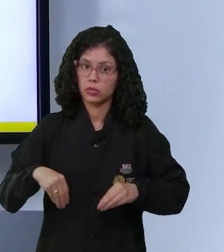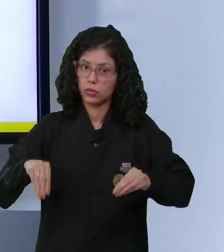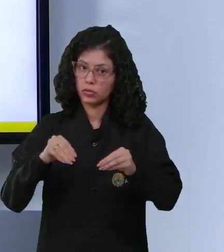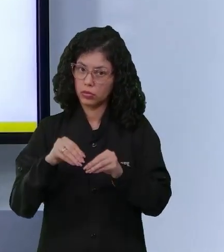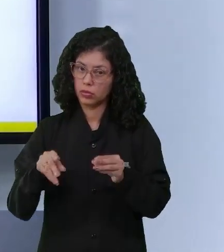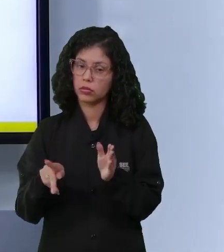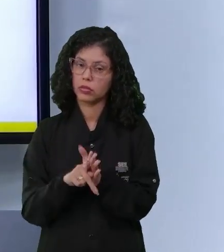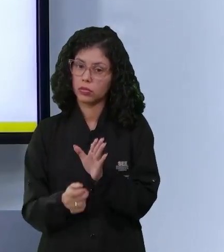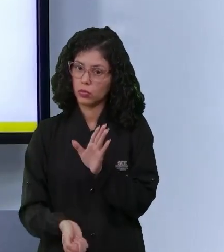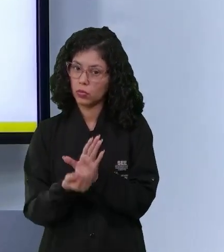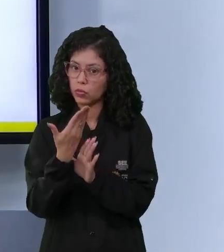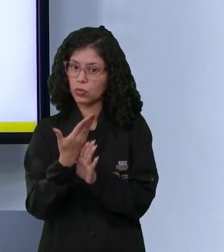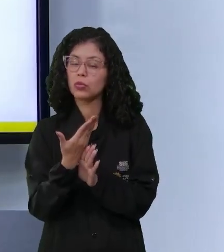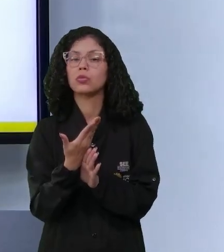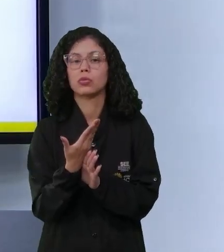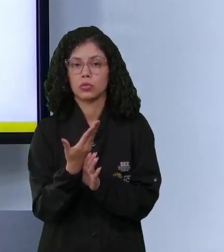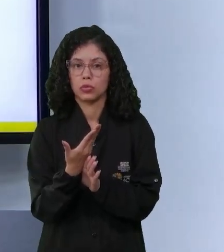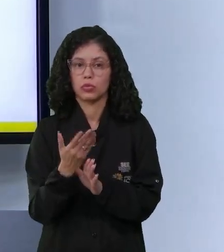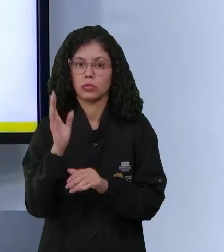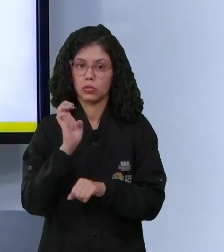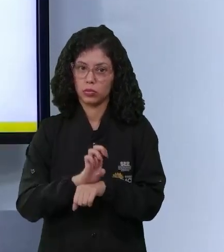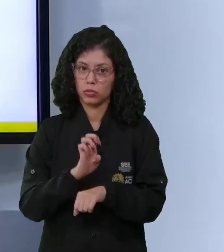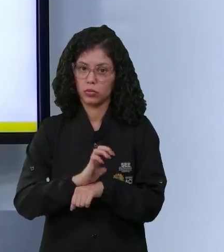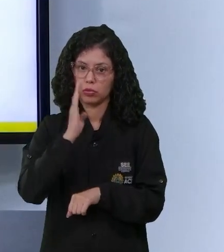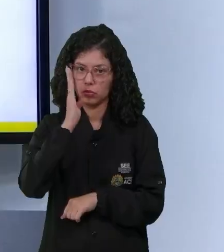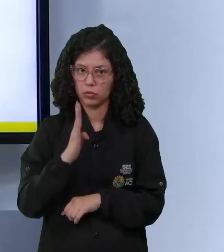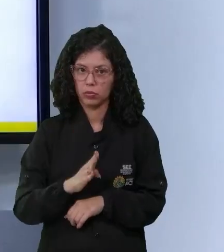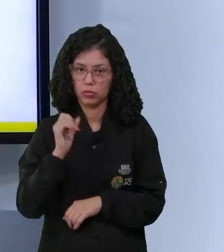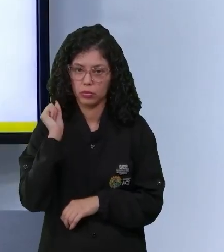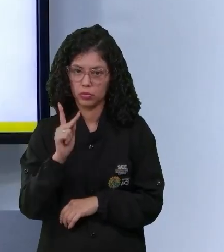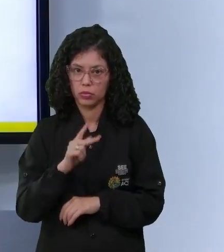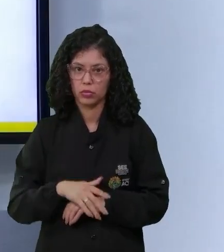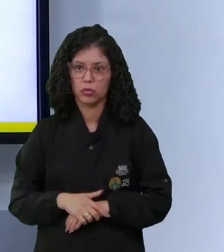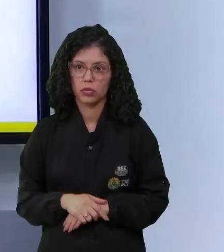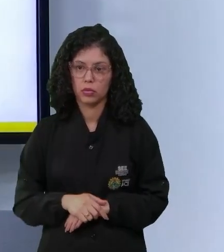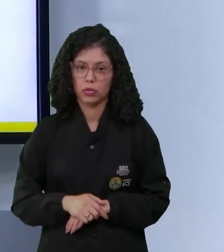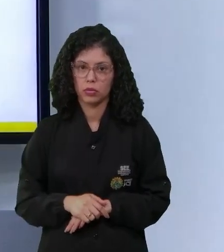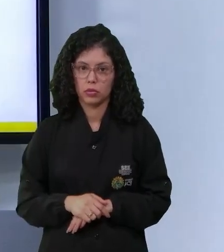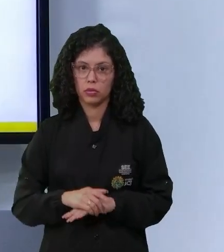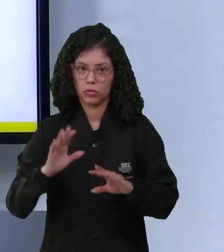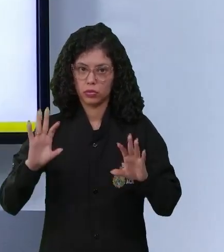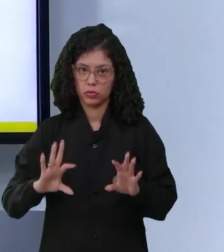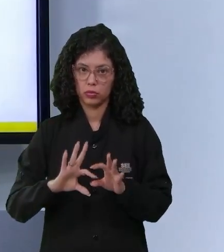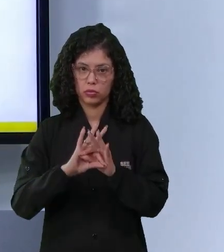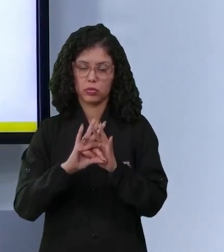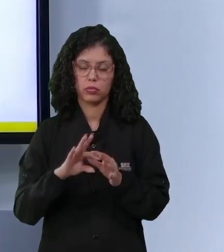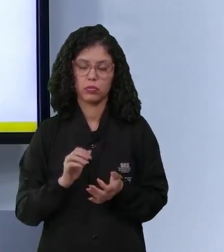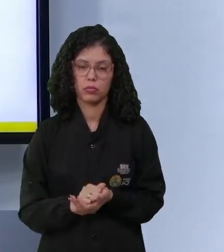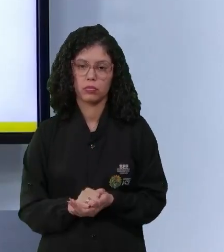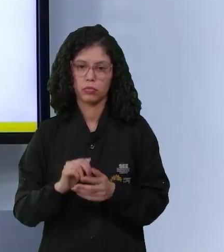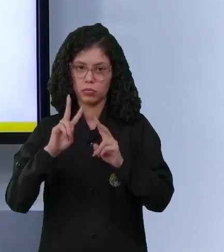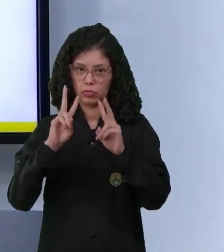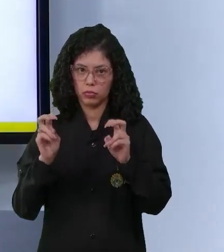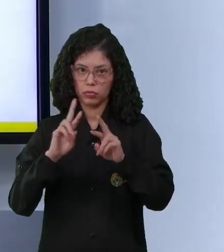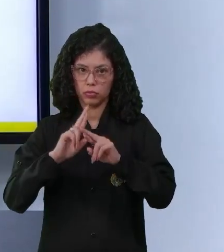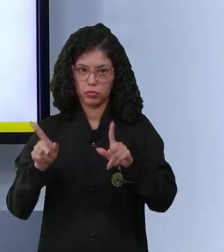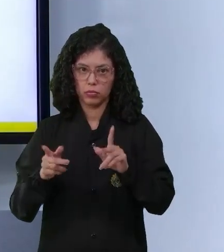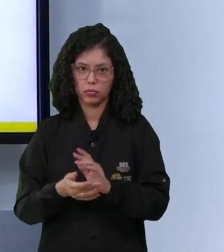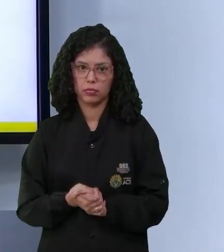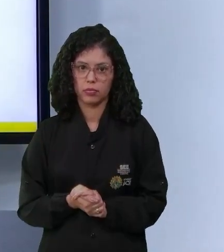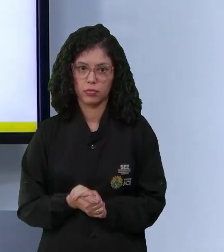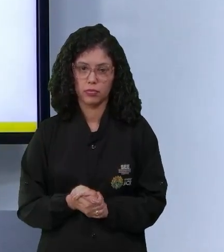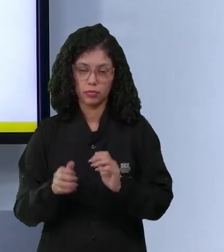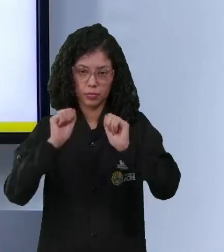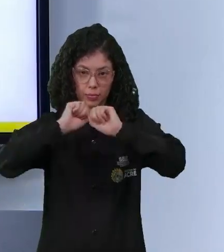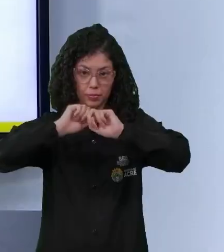territorial com a formação do Estado brasileiro. Eles estão ligados, mas são temas diferentes.